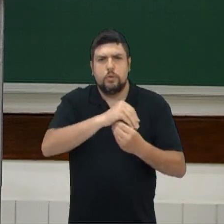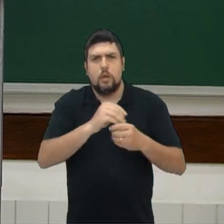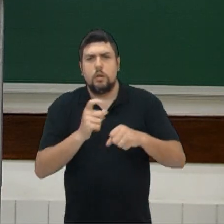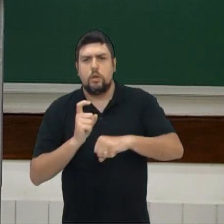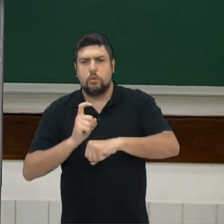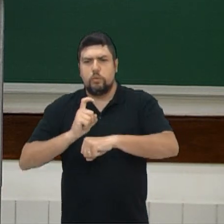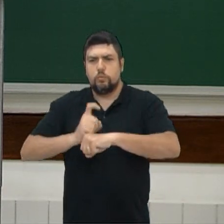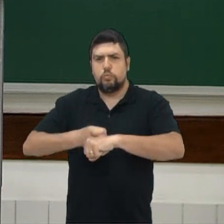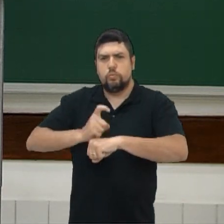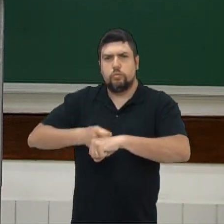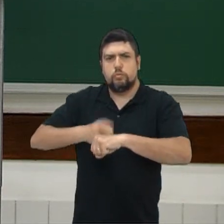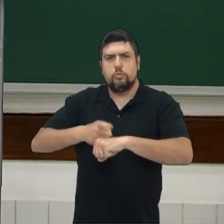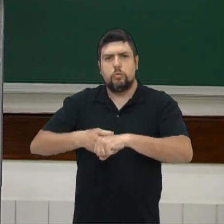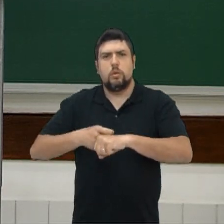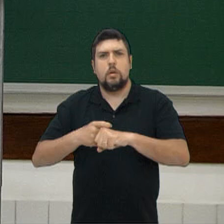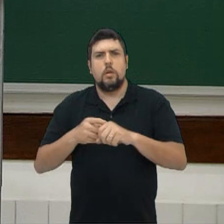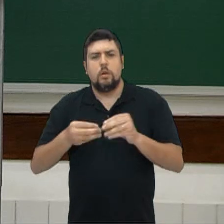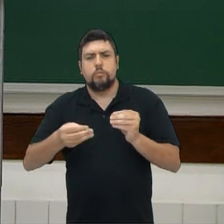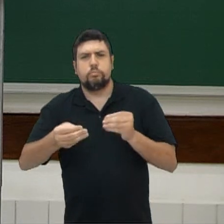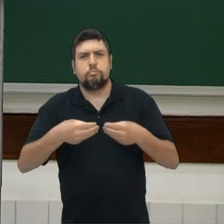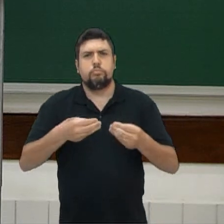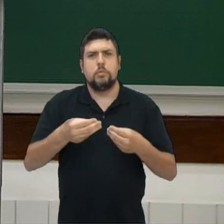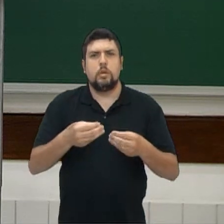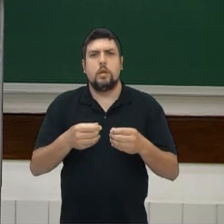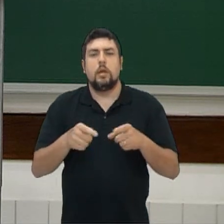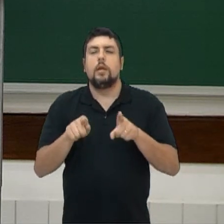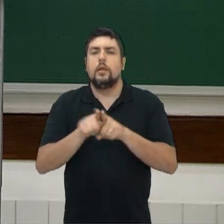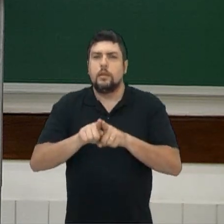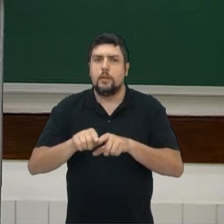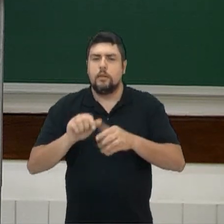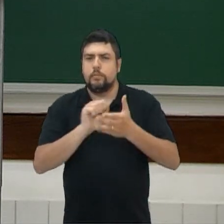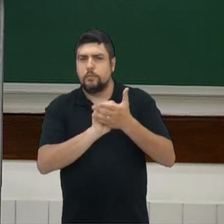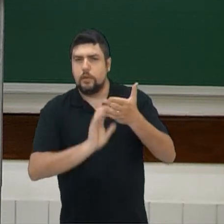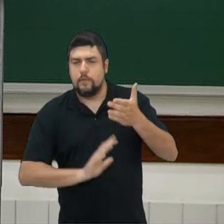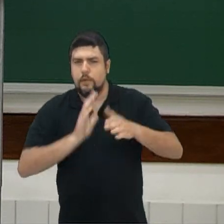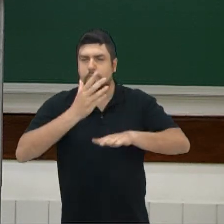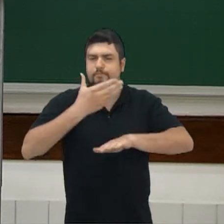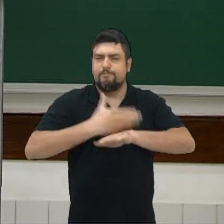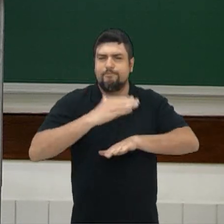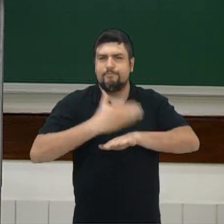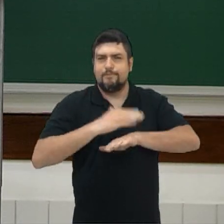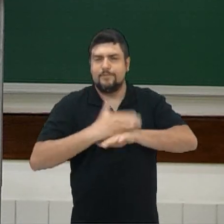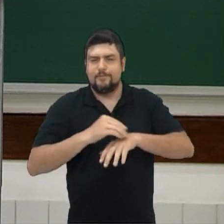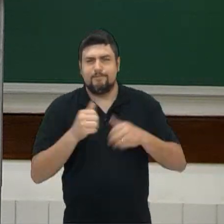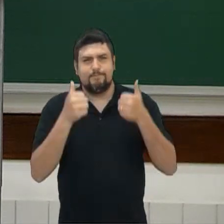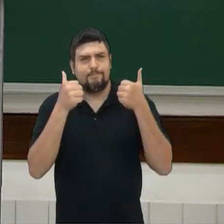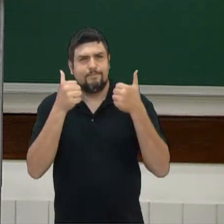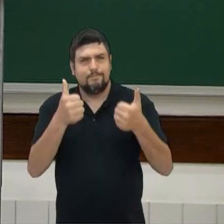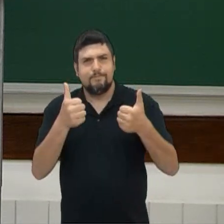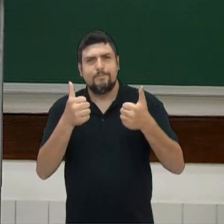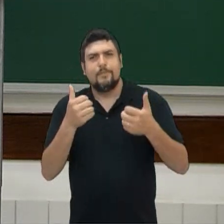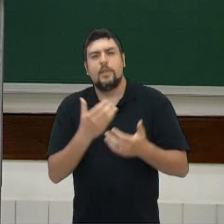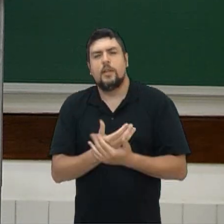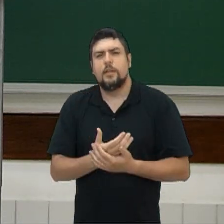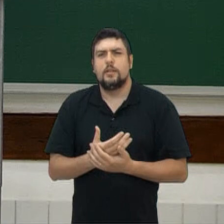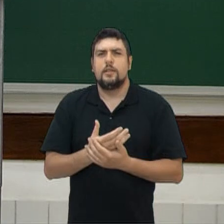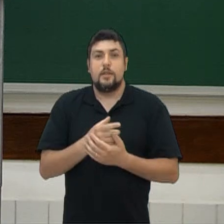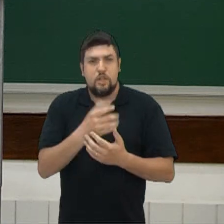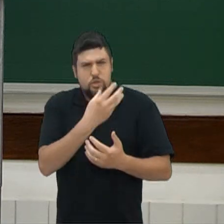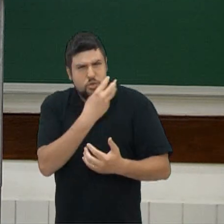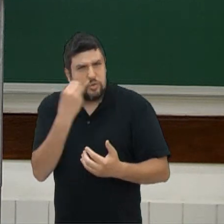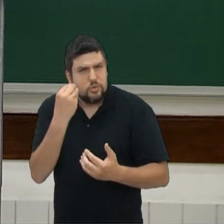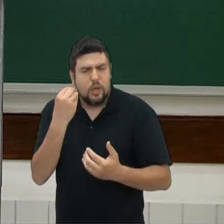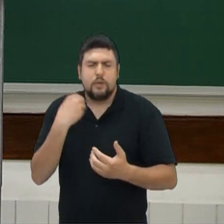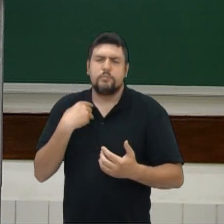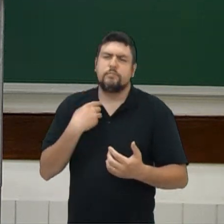dureza, além, obviamente, de exercícios para praticar. Show de bola? Vocês gostaram aí? Eu amei estar